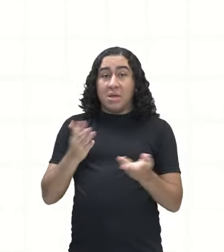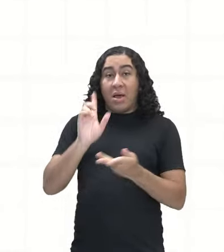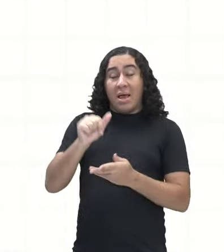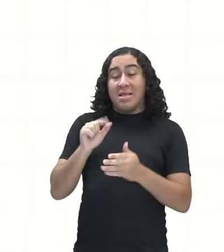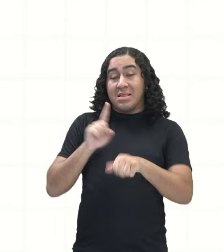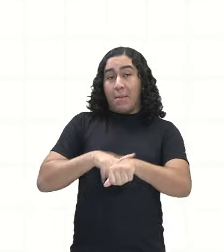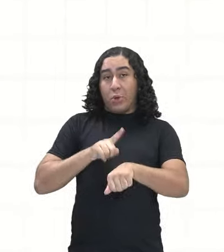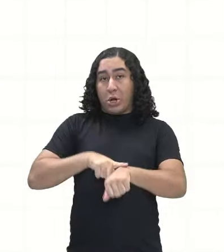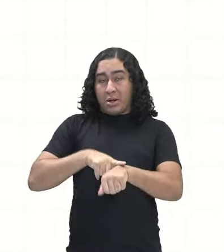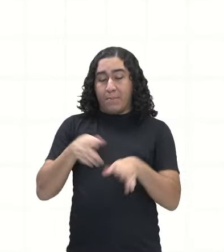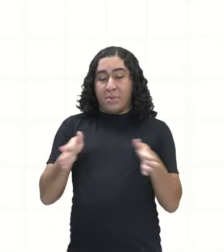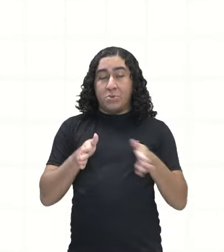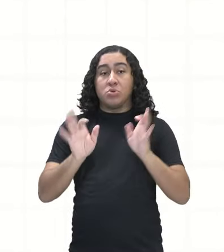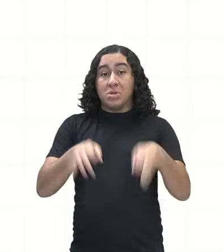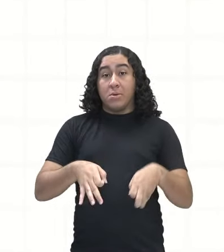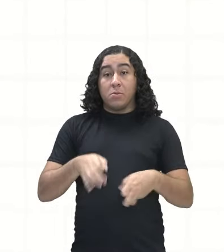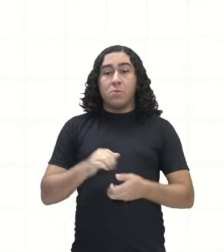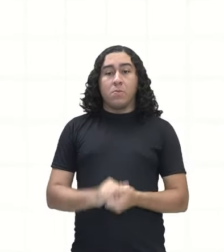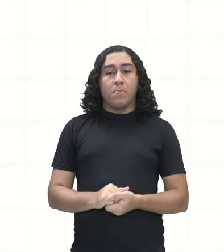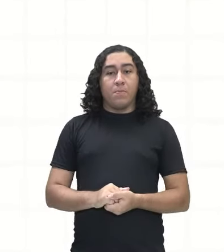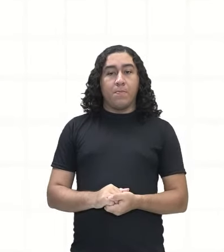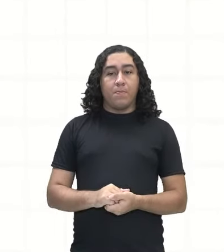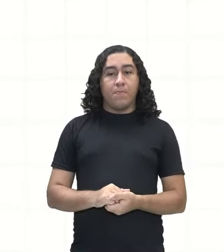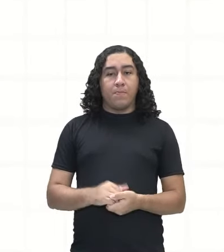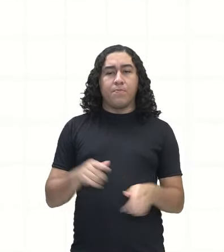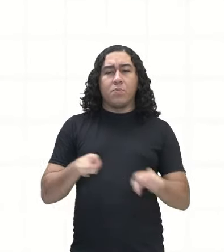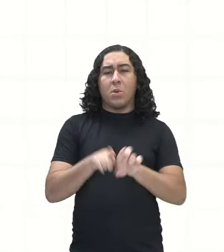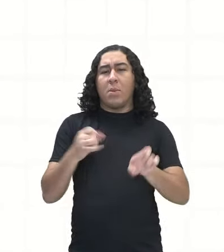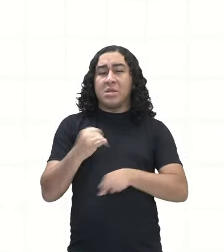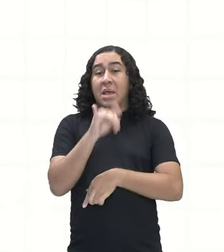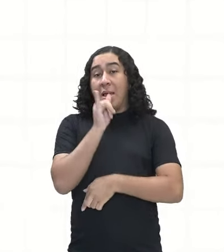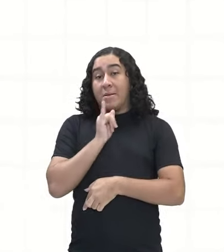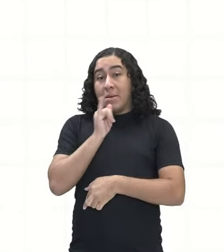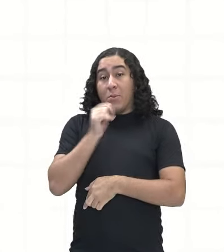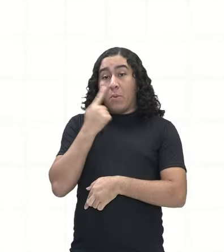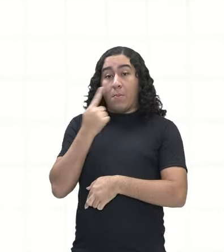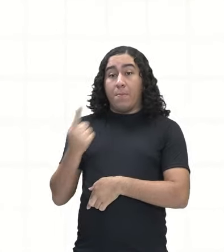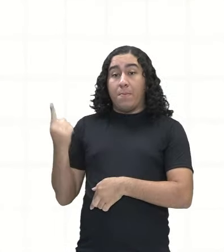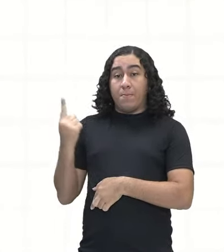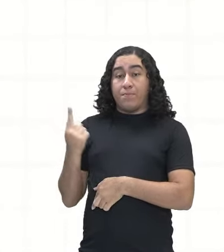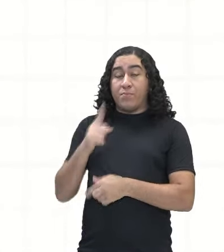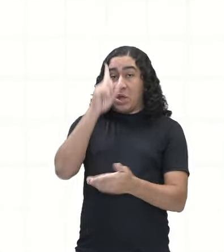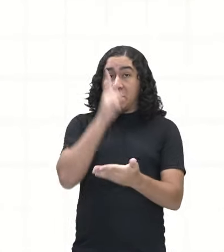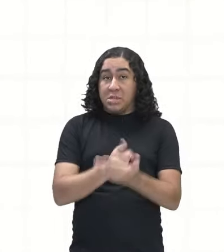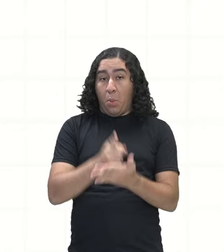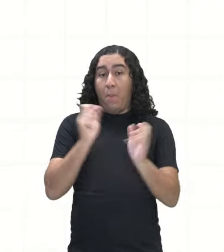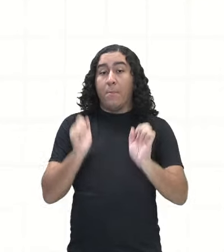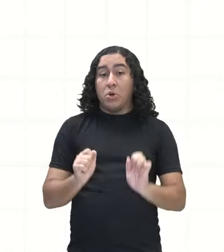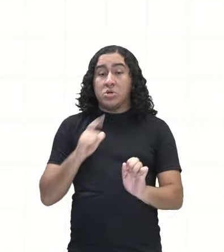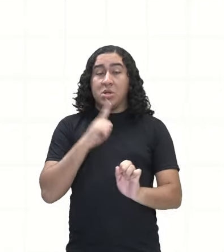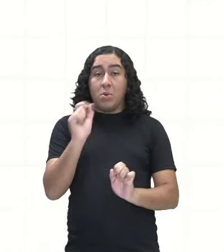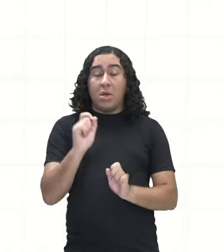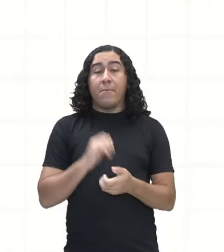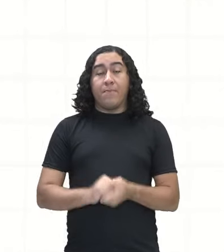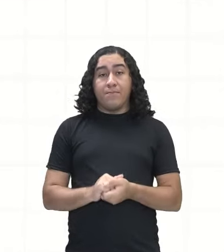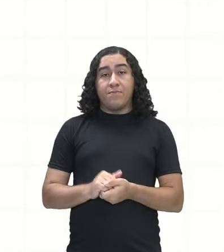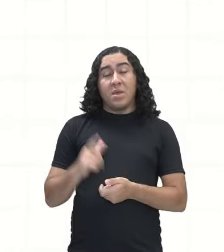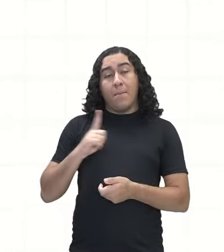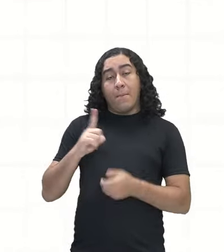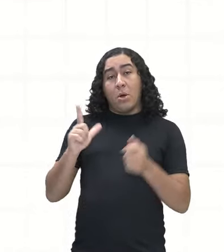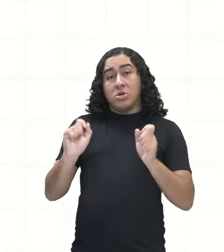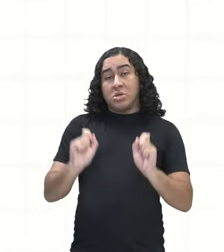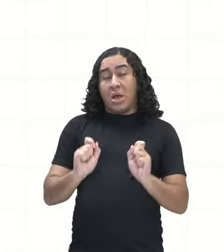temporária tá bom quanto a questão da tomada de decisão ela pode ser voluntária eu